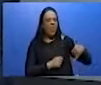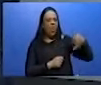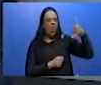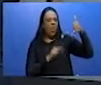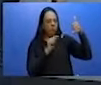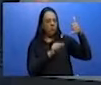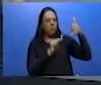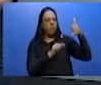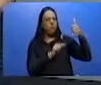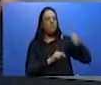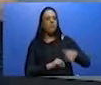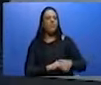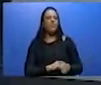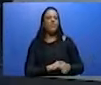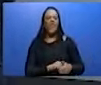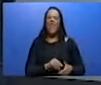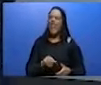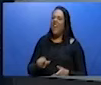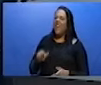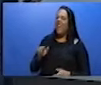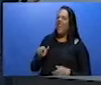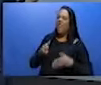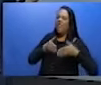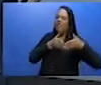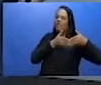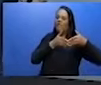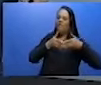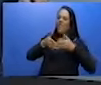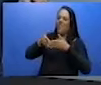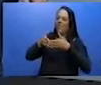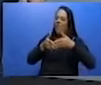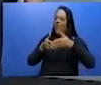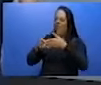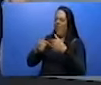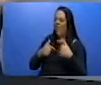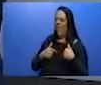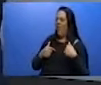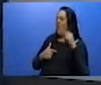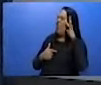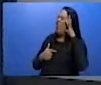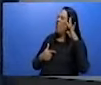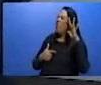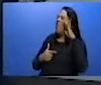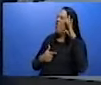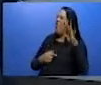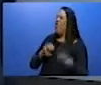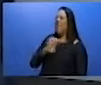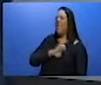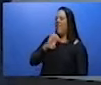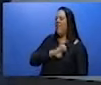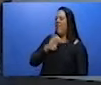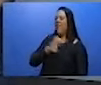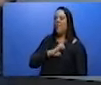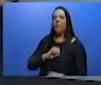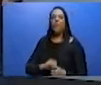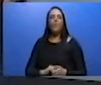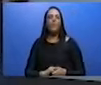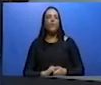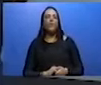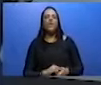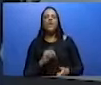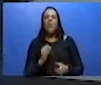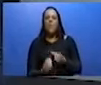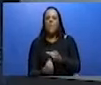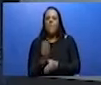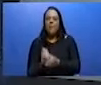ou melhor, navegando. Meu sonho é ser rico. A produção do açúcar envolvia